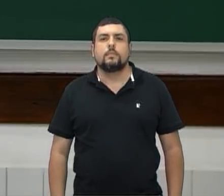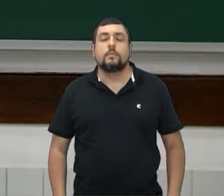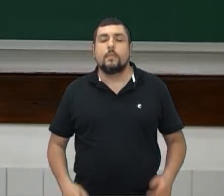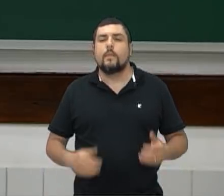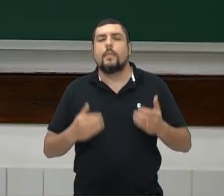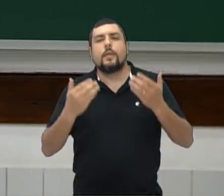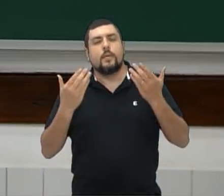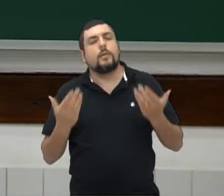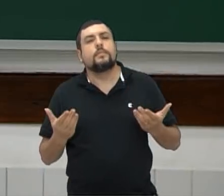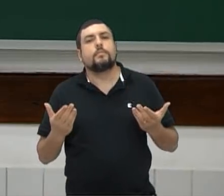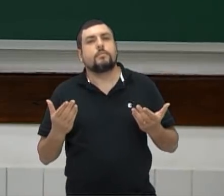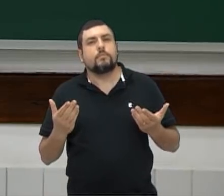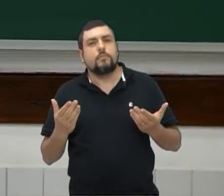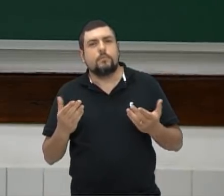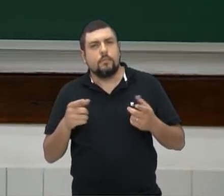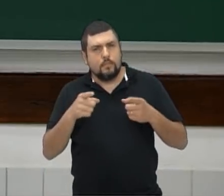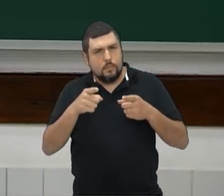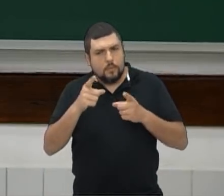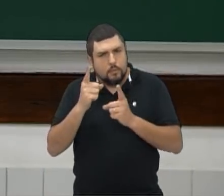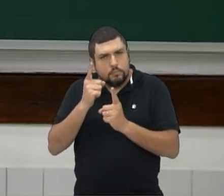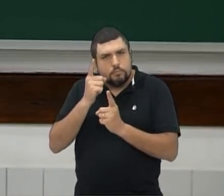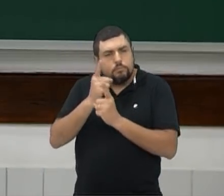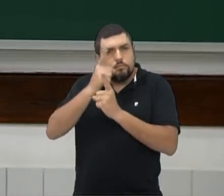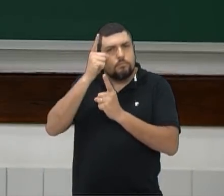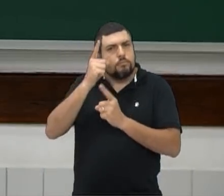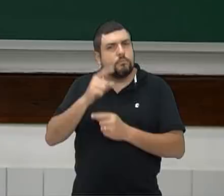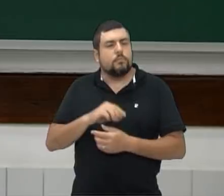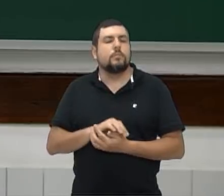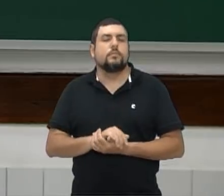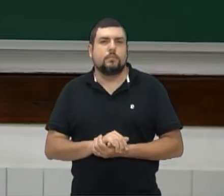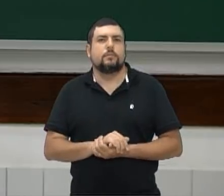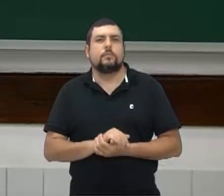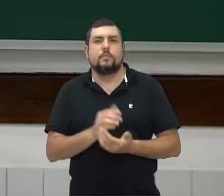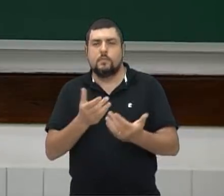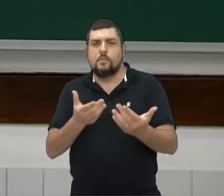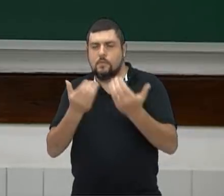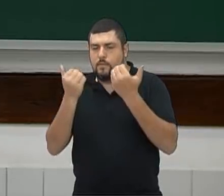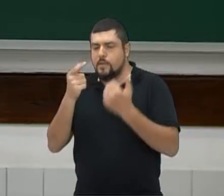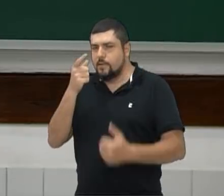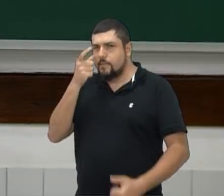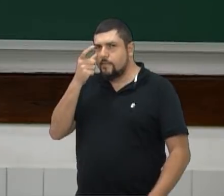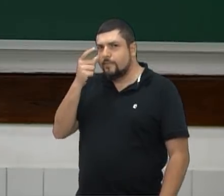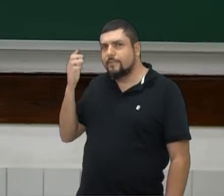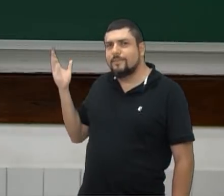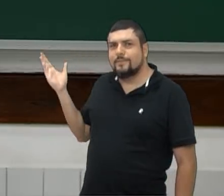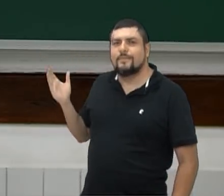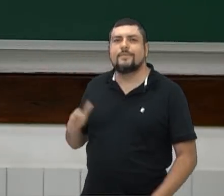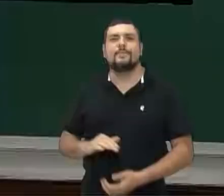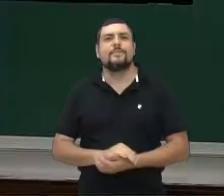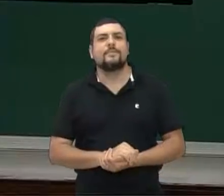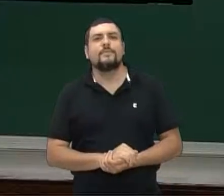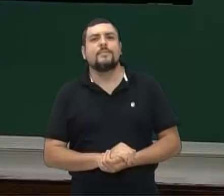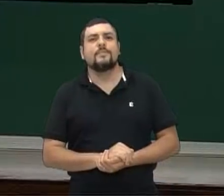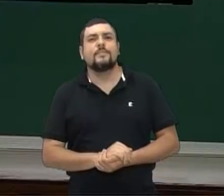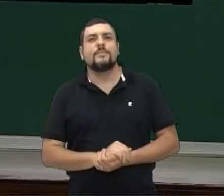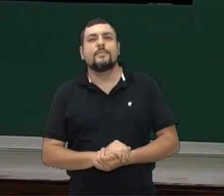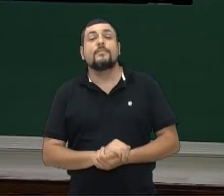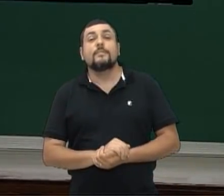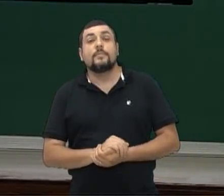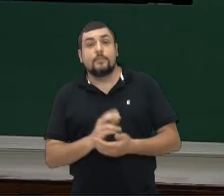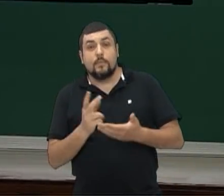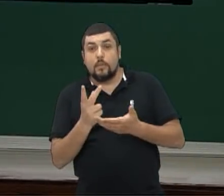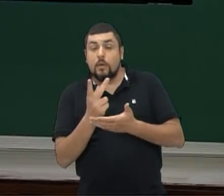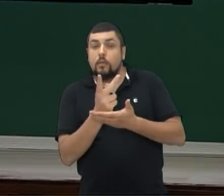Então, alunos, conseguiram identificar? Vem com o professor aqui, vamos verificar aqui na tela. Ó, o desenho a